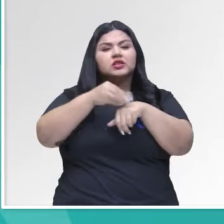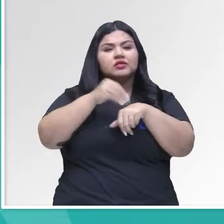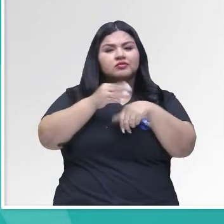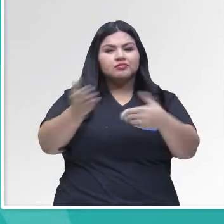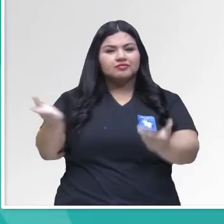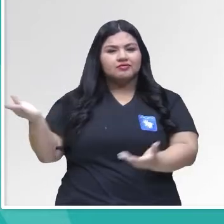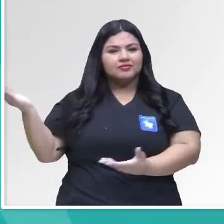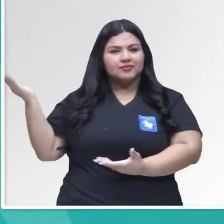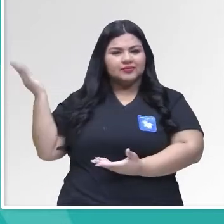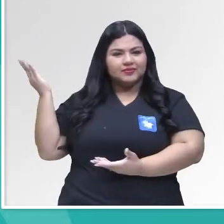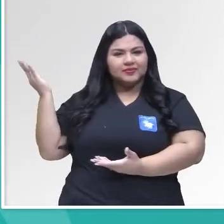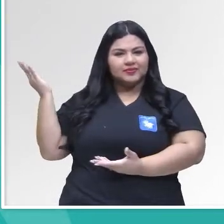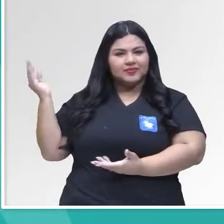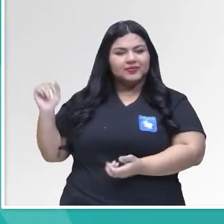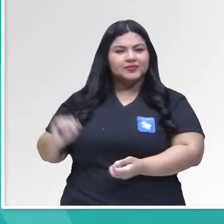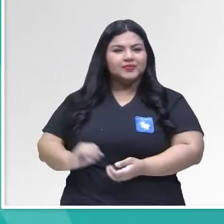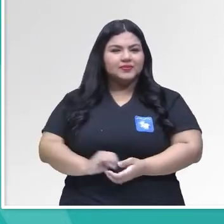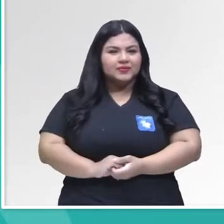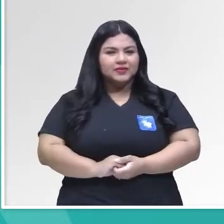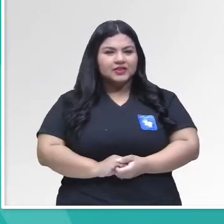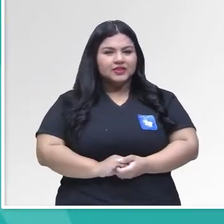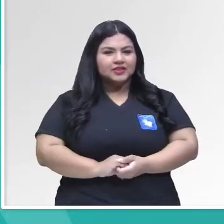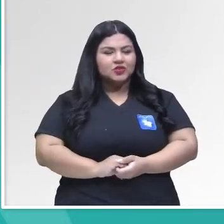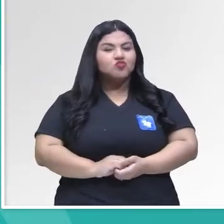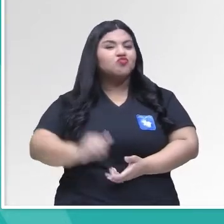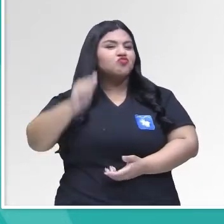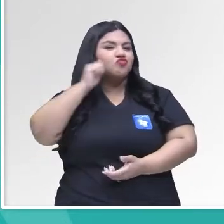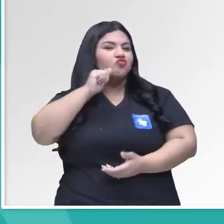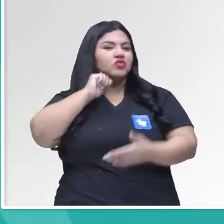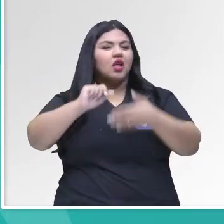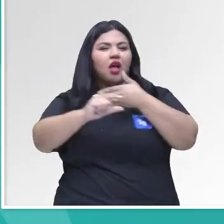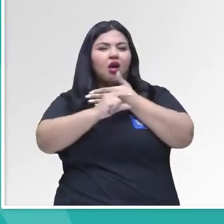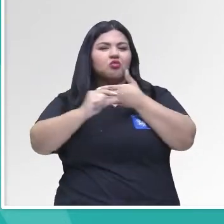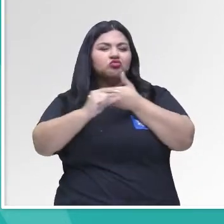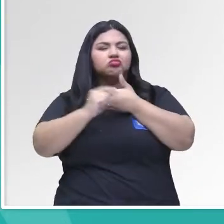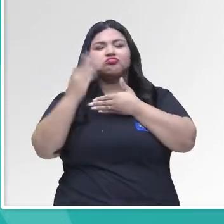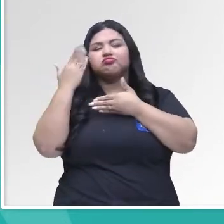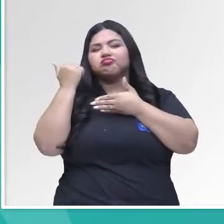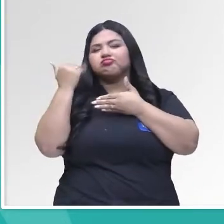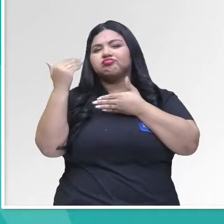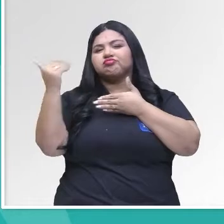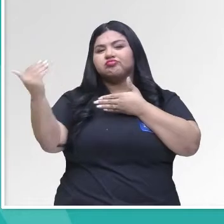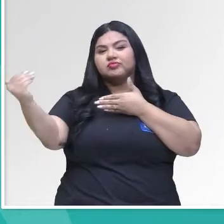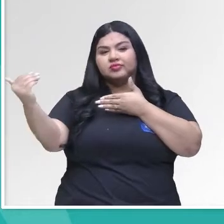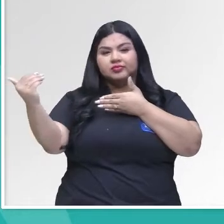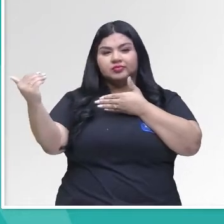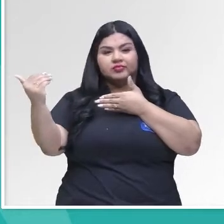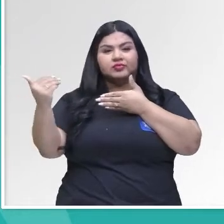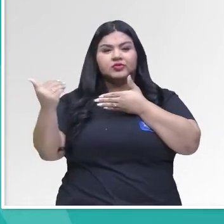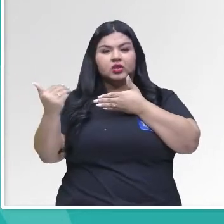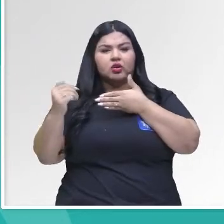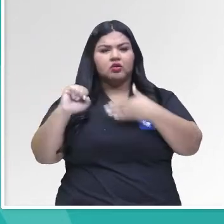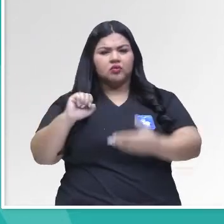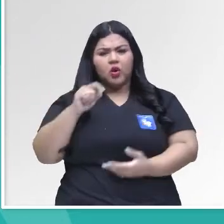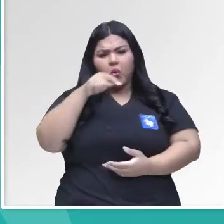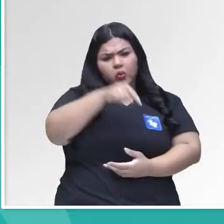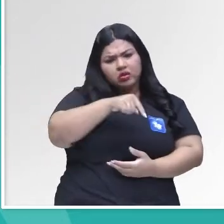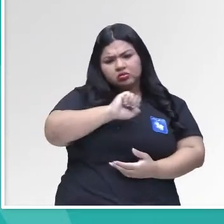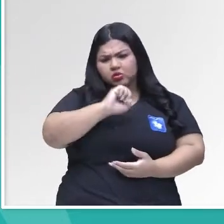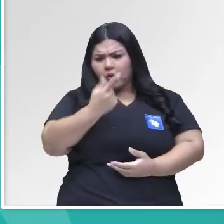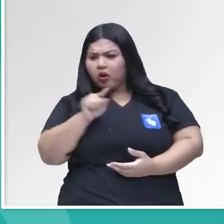deles, observe. Olha aí, Cecília Meirelles, poetisa. Ou isto ou aquilo,